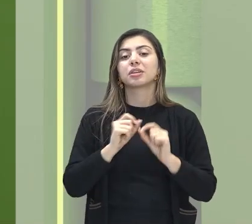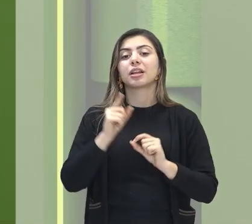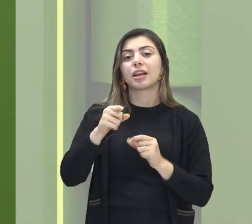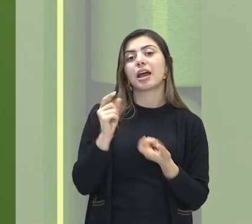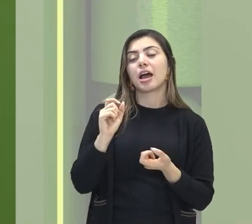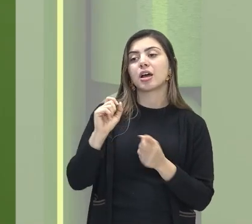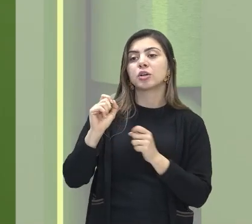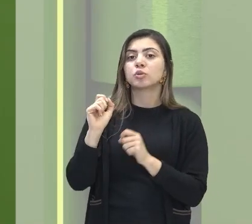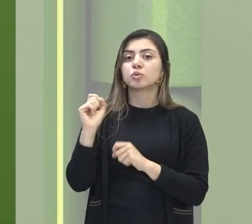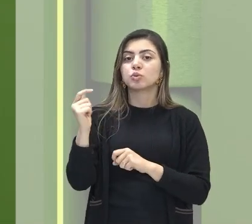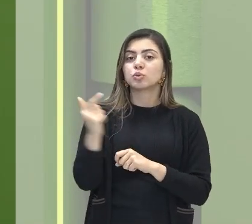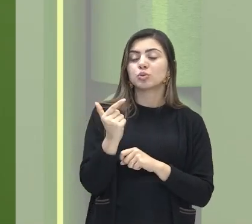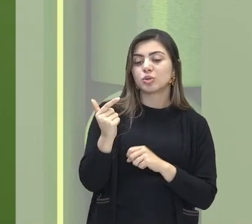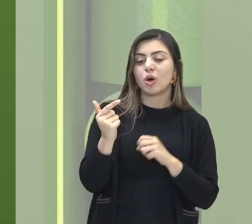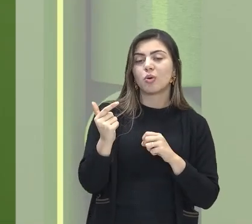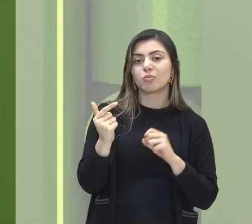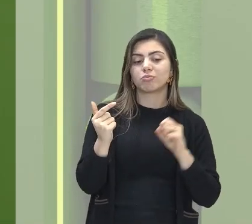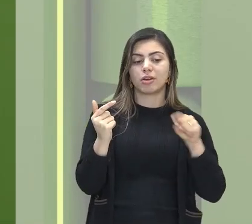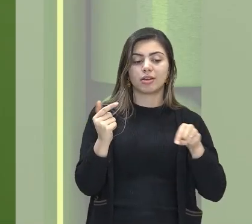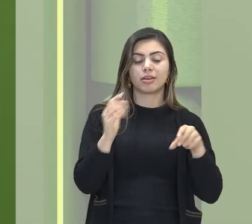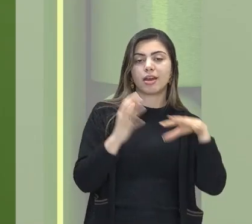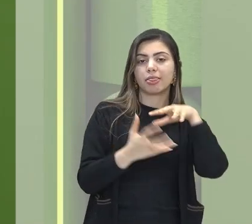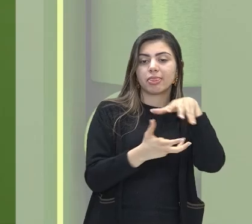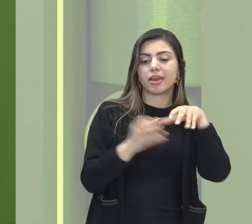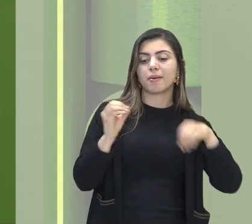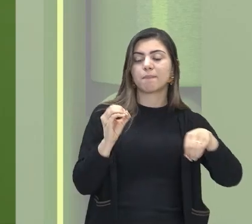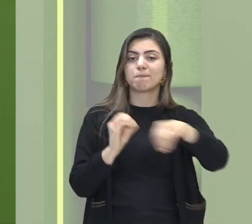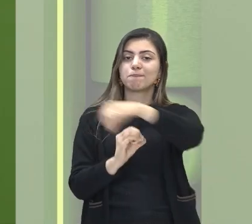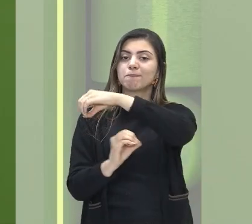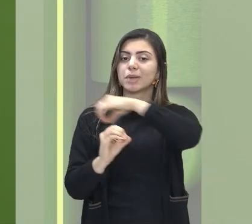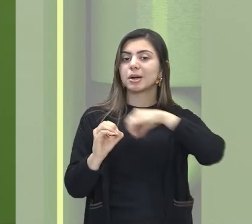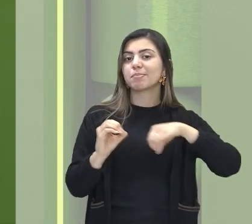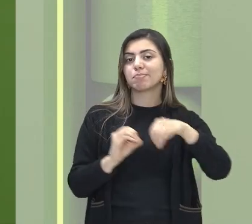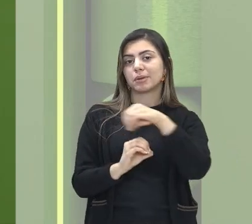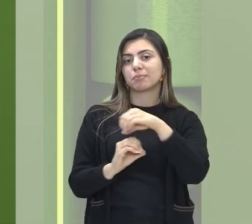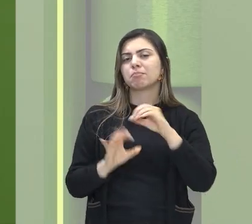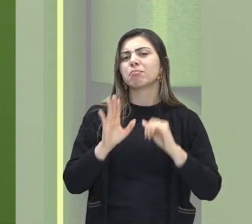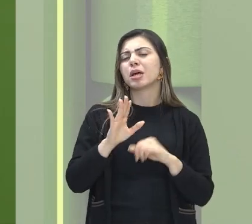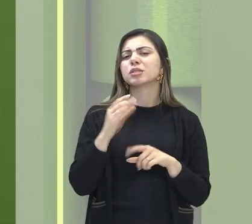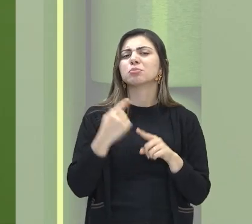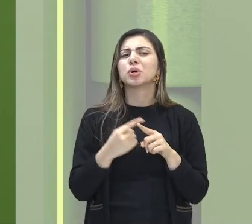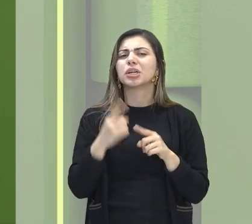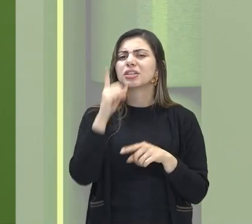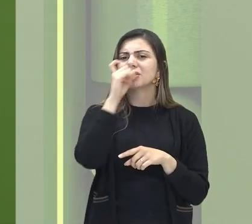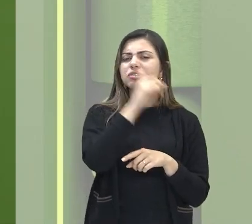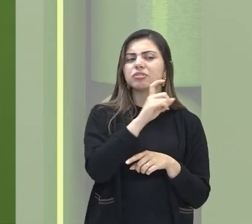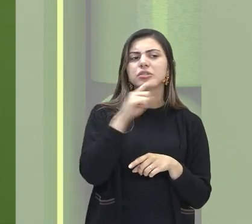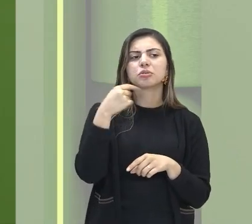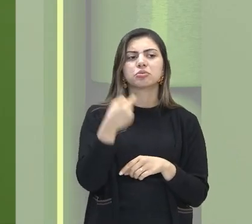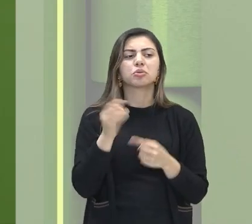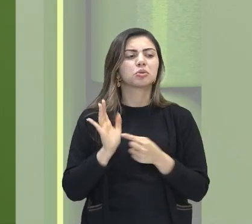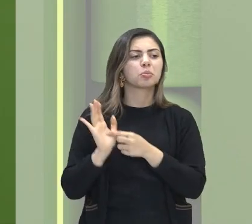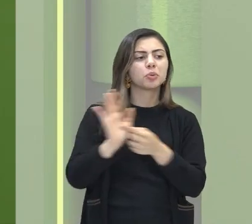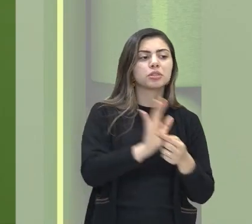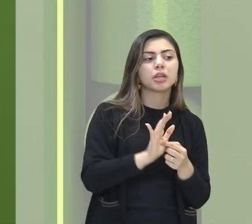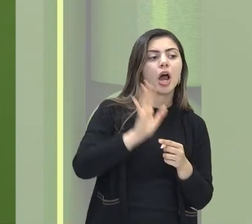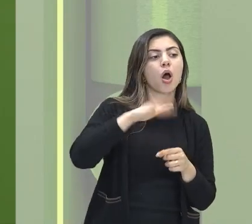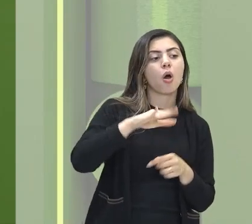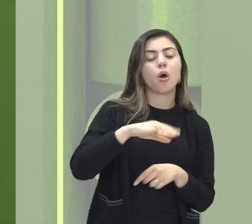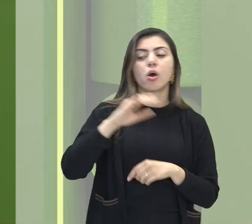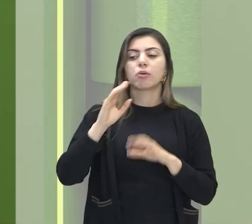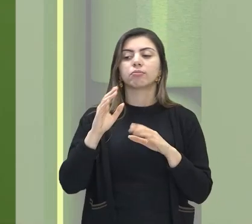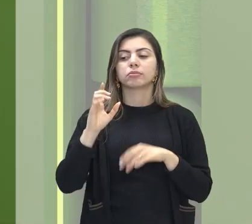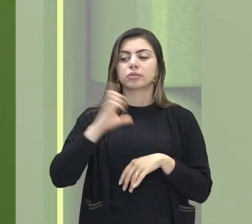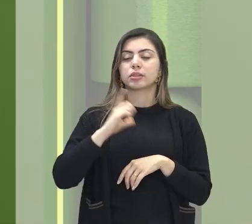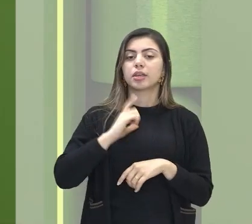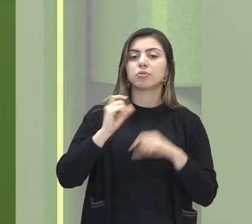Mas isso também é uma questão relativa, né, pessoal? Por que foi tão difícil convencer as pessoas de que era o Sol, de que